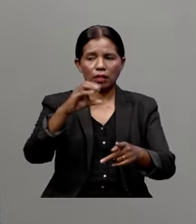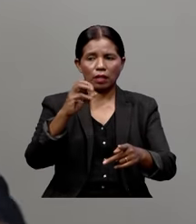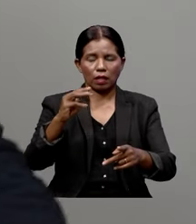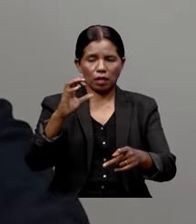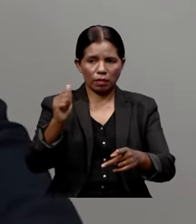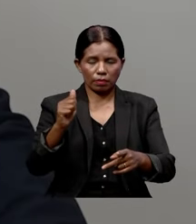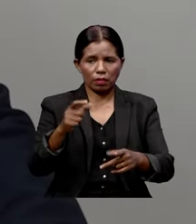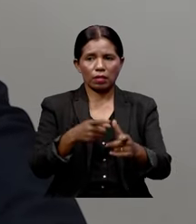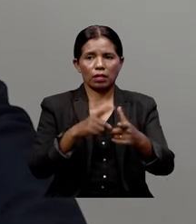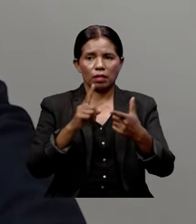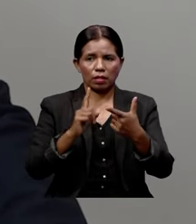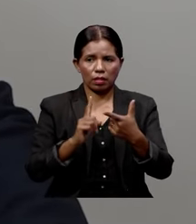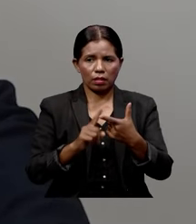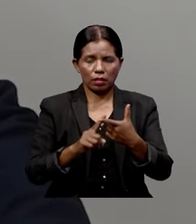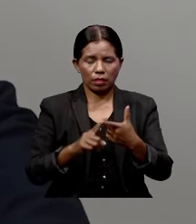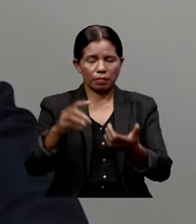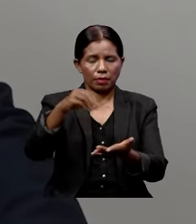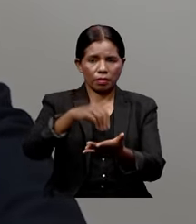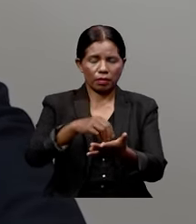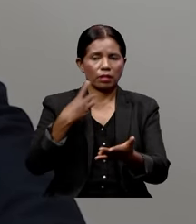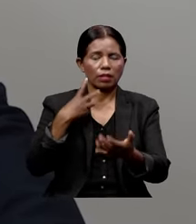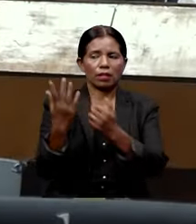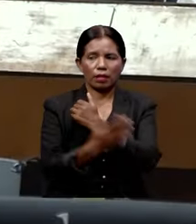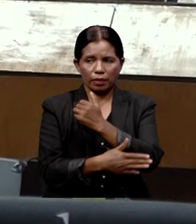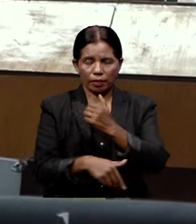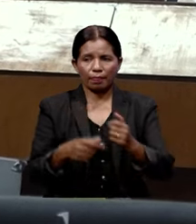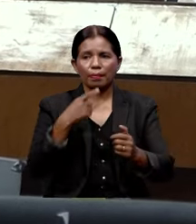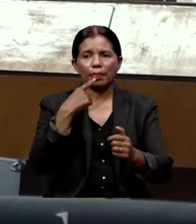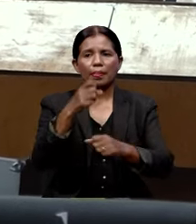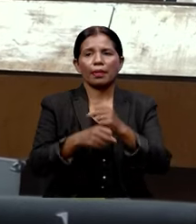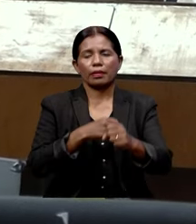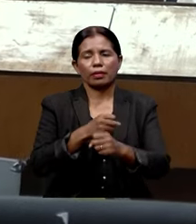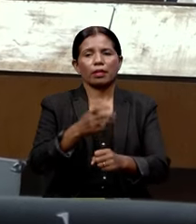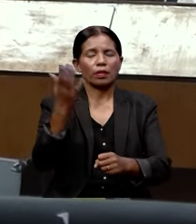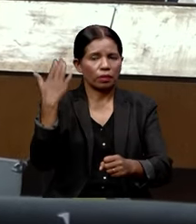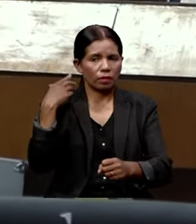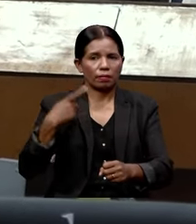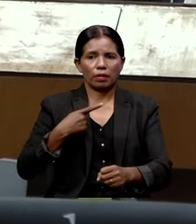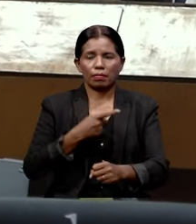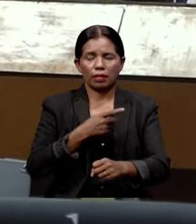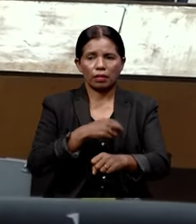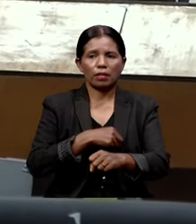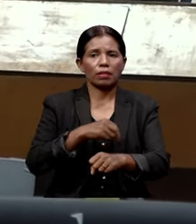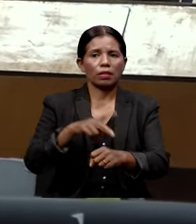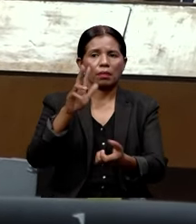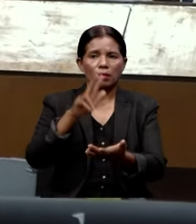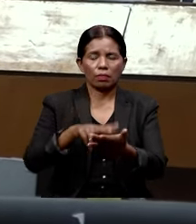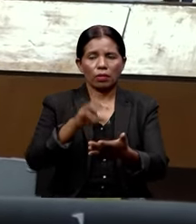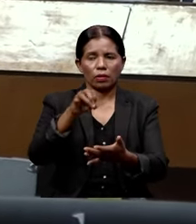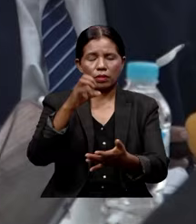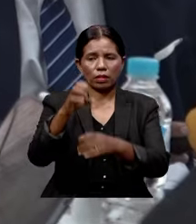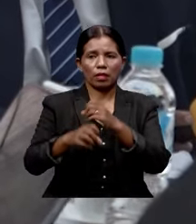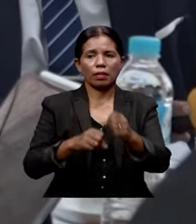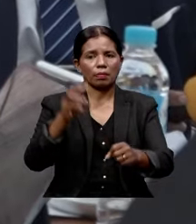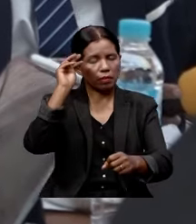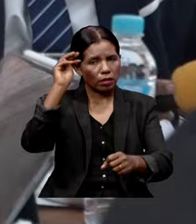bele instalawana ia itinerai. Relembra fali kata ki hatinang kotuk Parlamento Nasional aprova OZE ba Ministro Transporte no